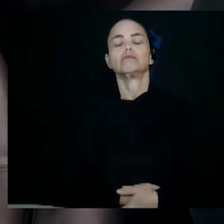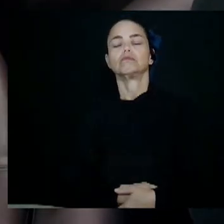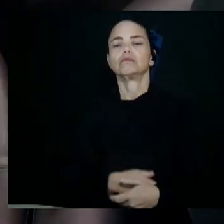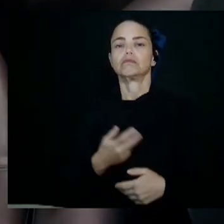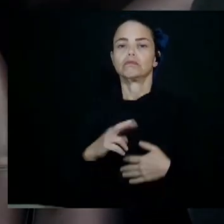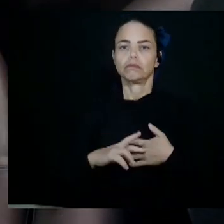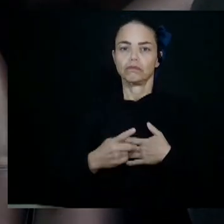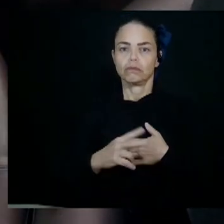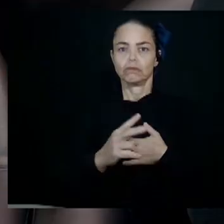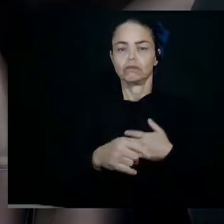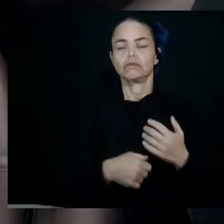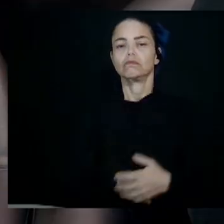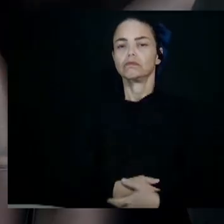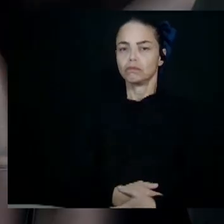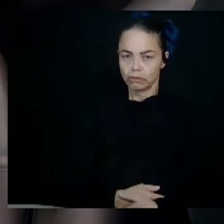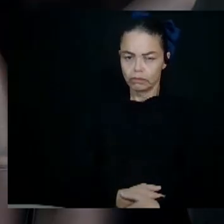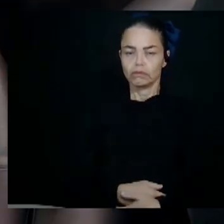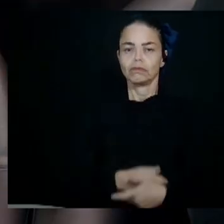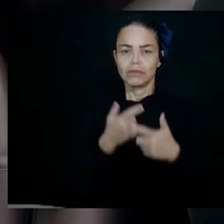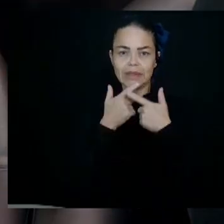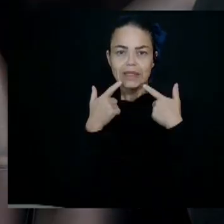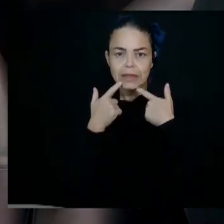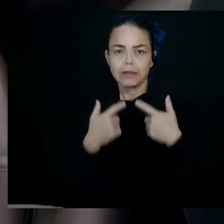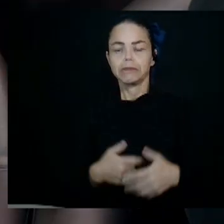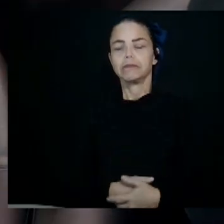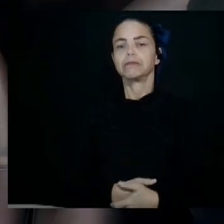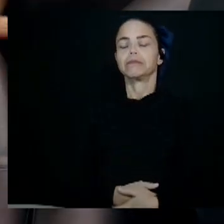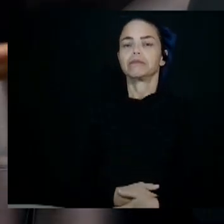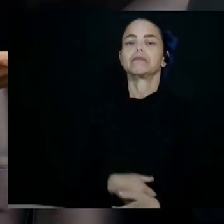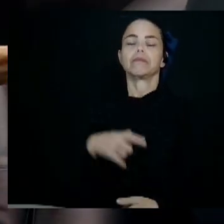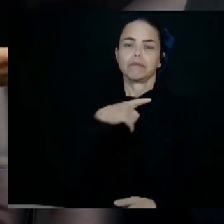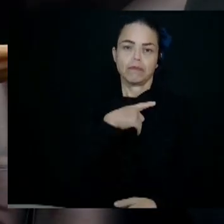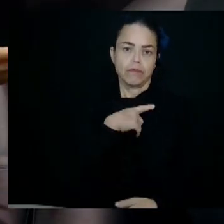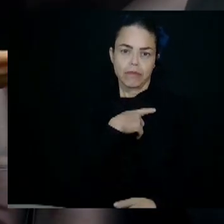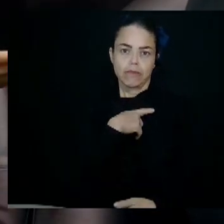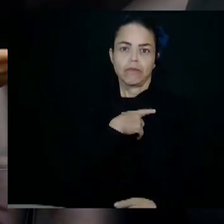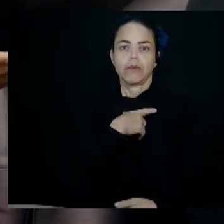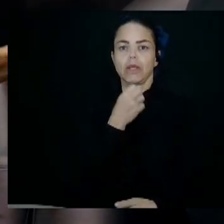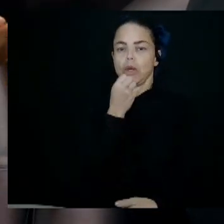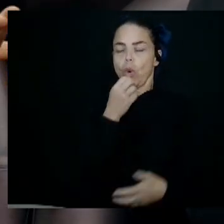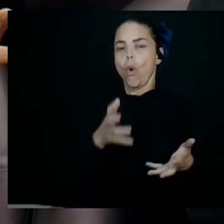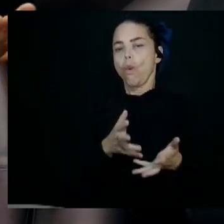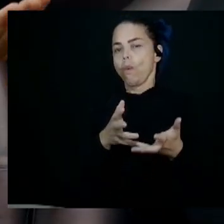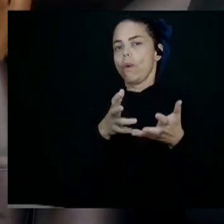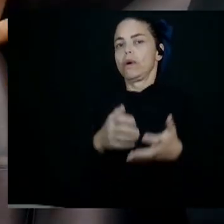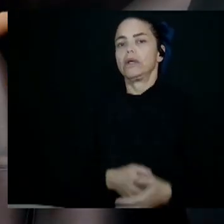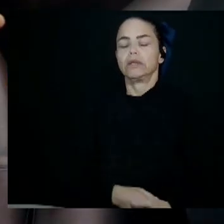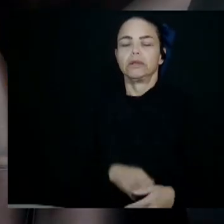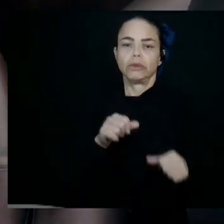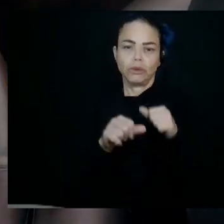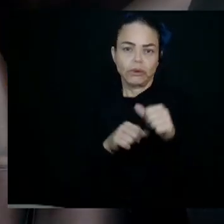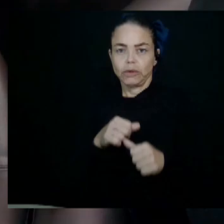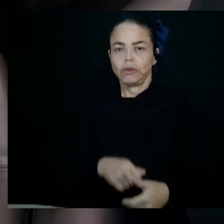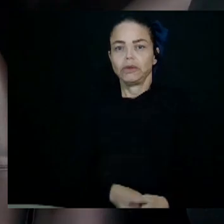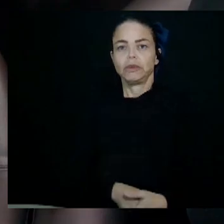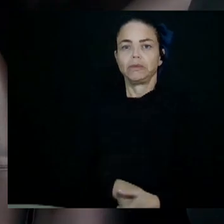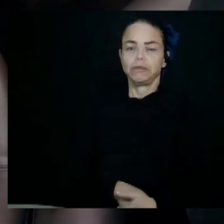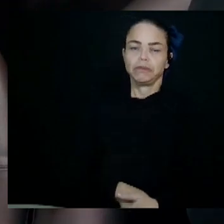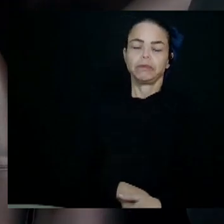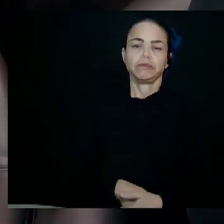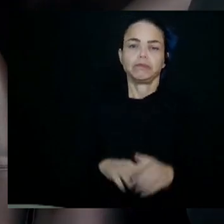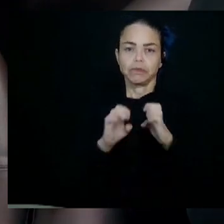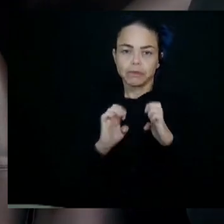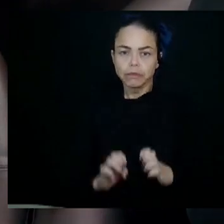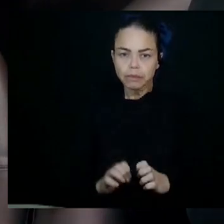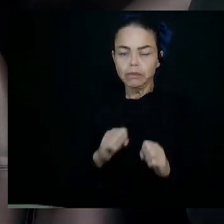consequentemente, no nosso humor. Até porque quando você tem uma boa motivação para fazer essas mudanças, seja por ética, por questões sociais,